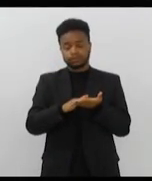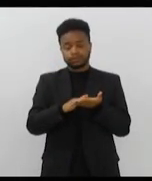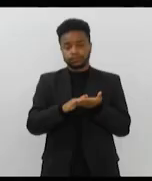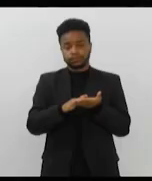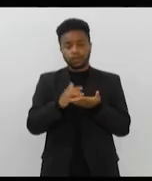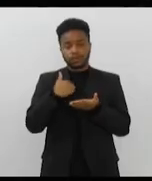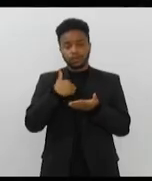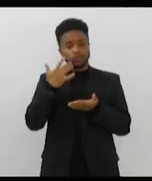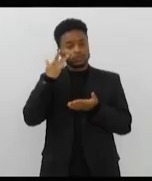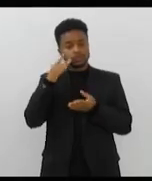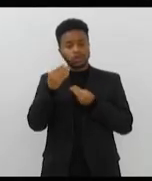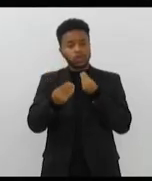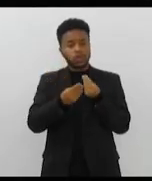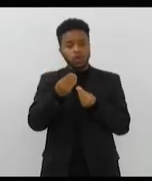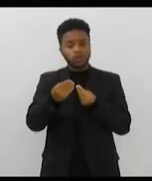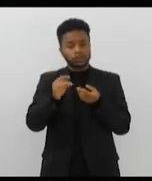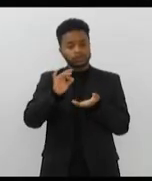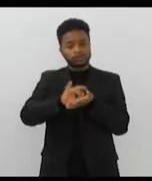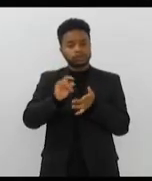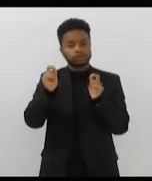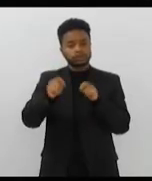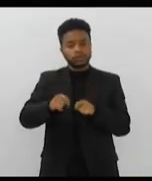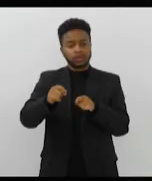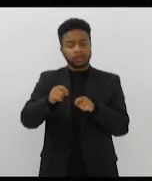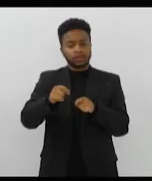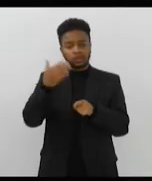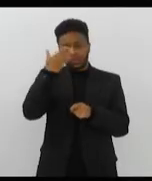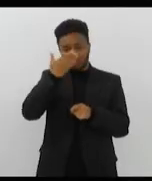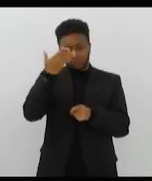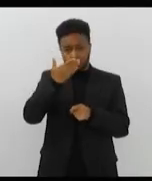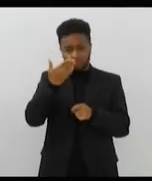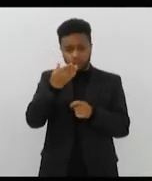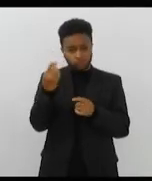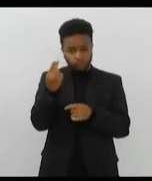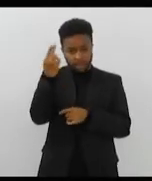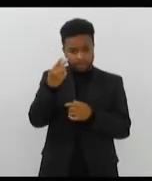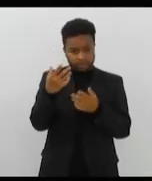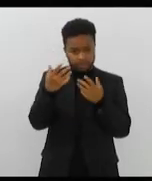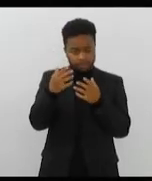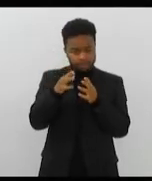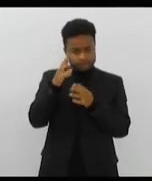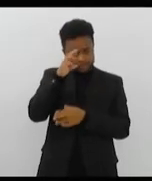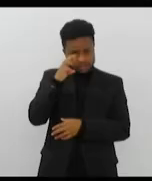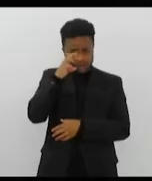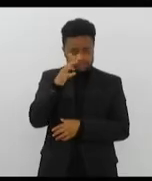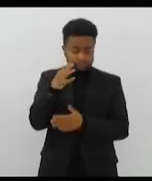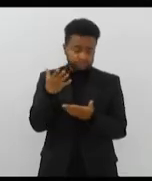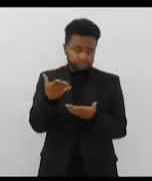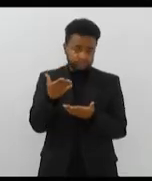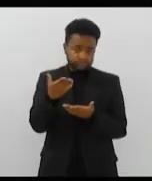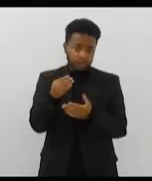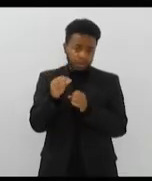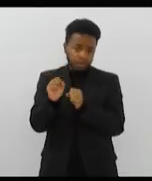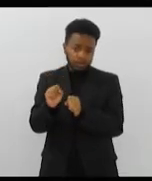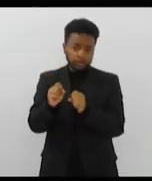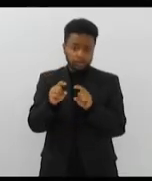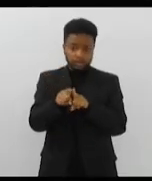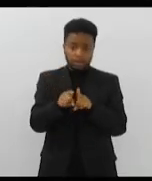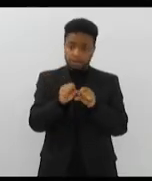como isso não possa ser fiscalizado. Pode. Pode haver deslize? Claro que